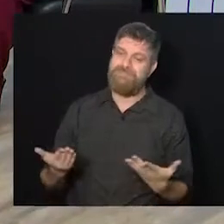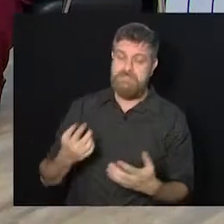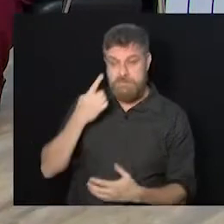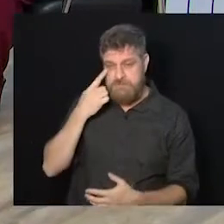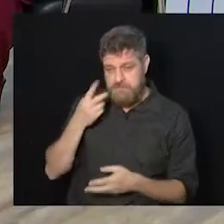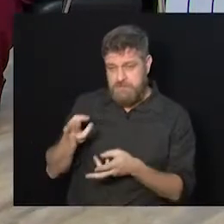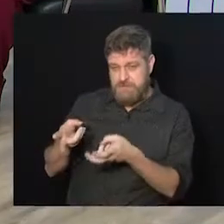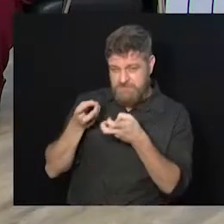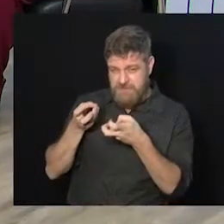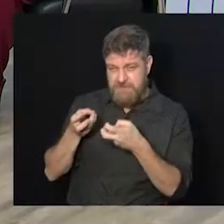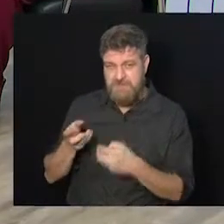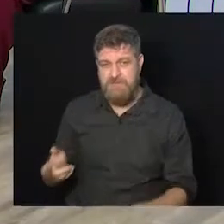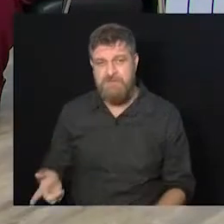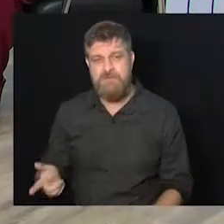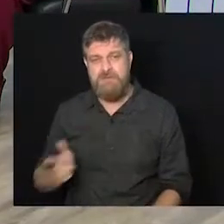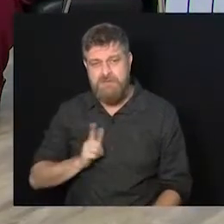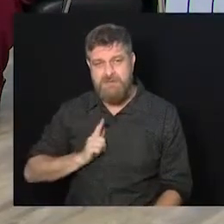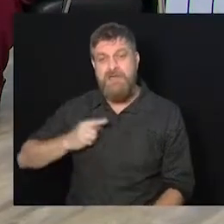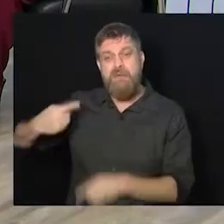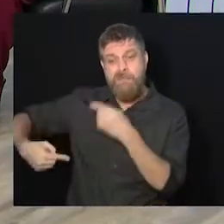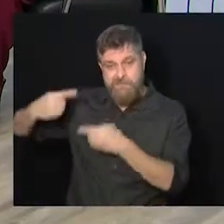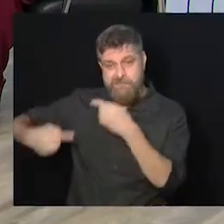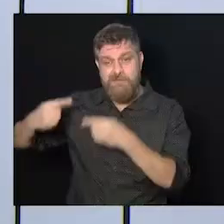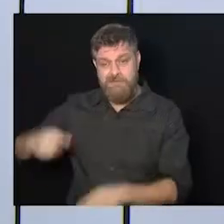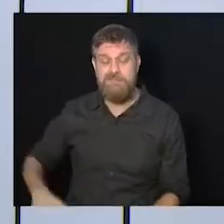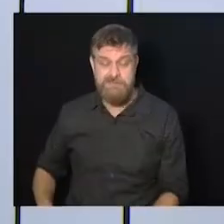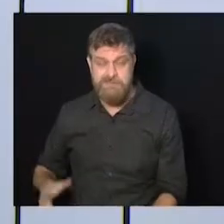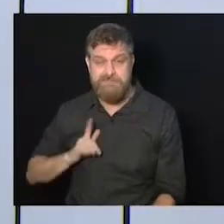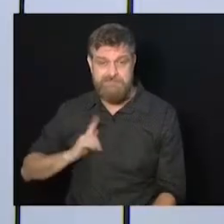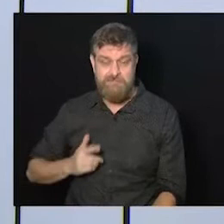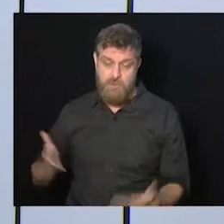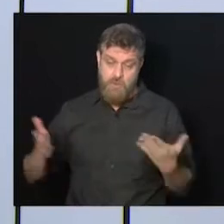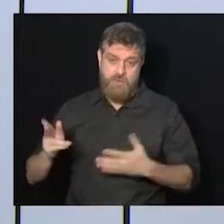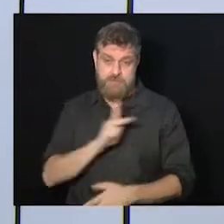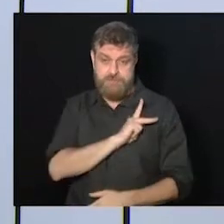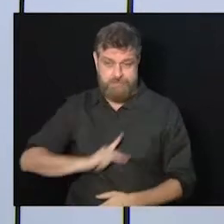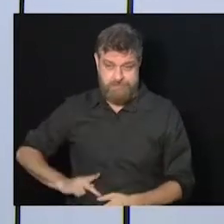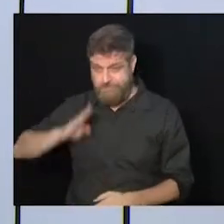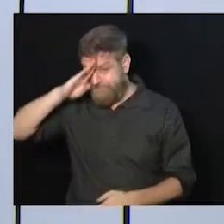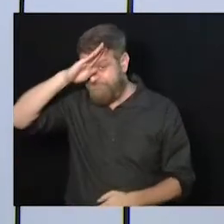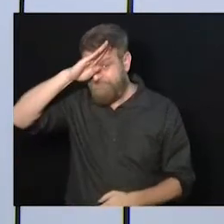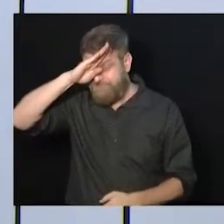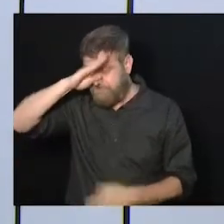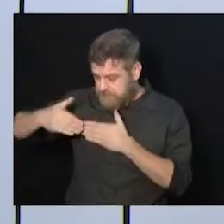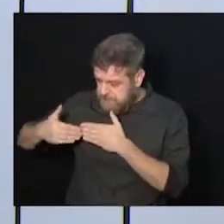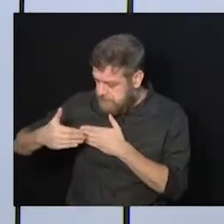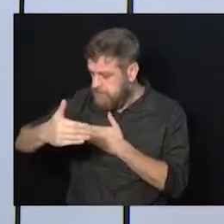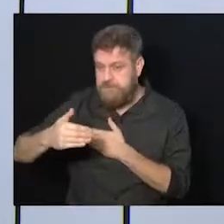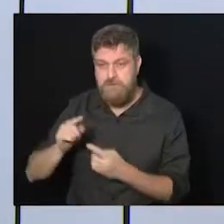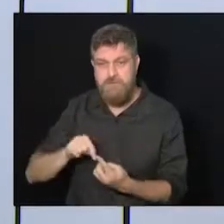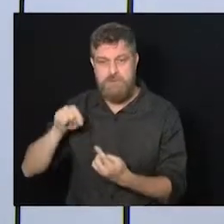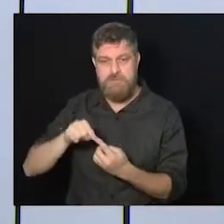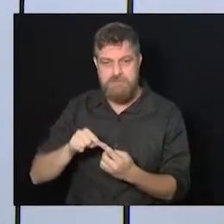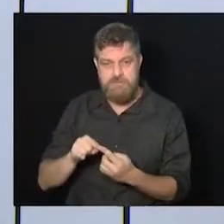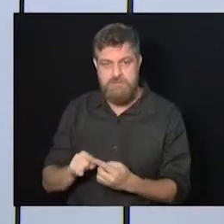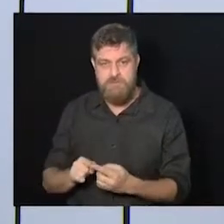uma ação de política de governo, né? Na verdade, o governo atual, desde o seu início, vem desmontado as estruturas